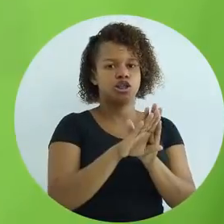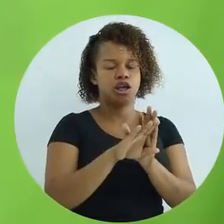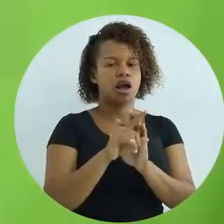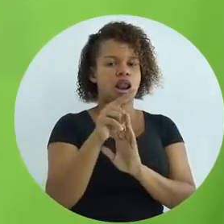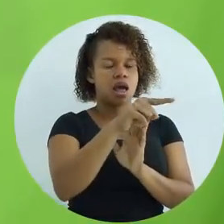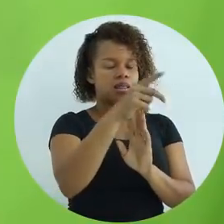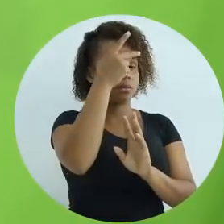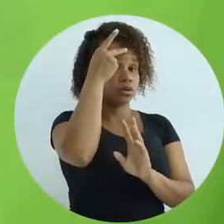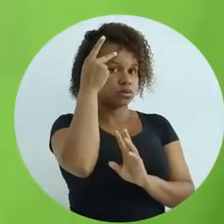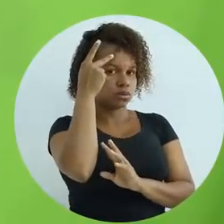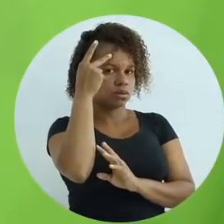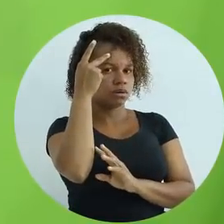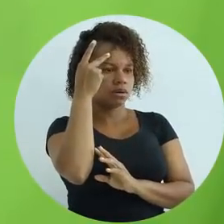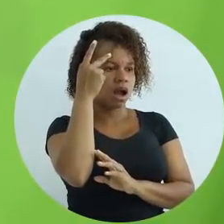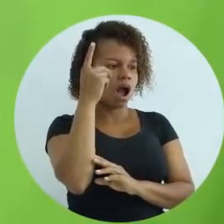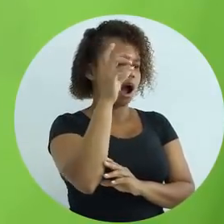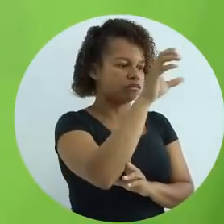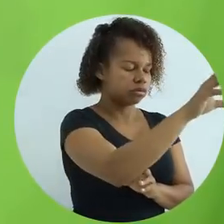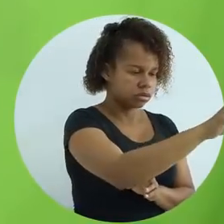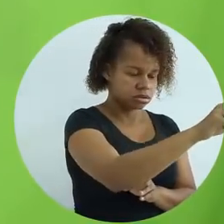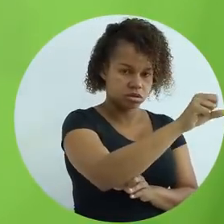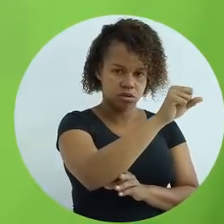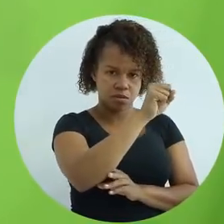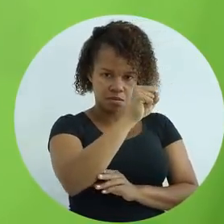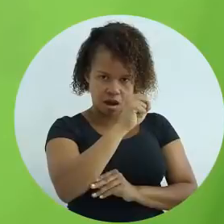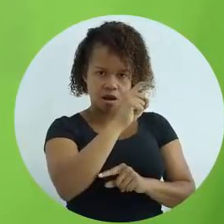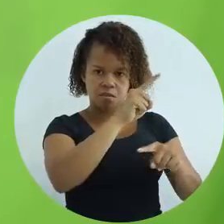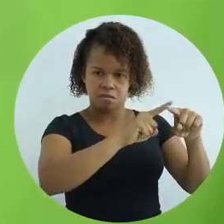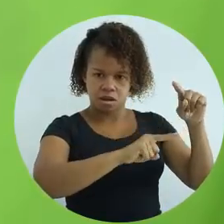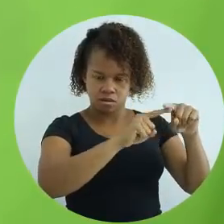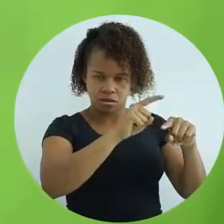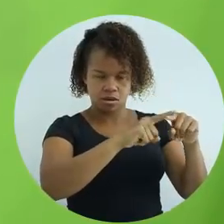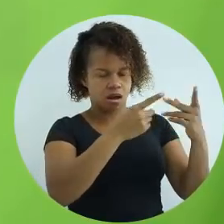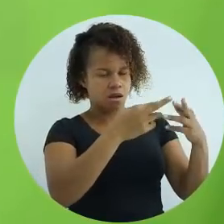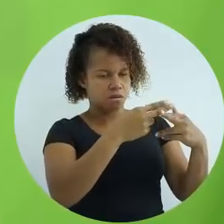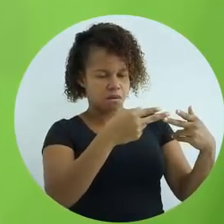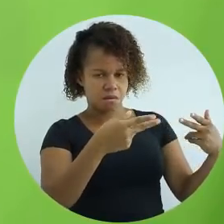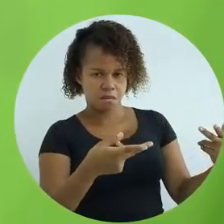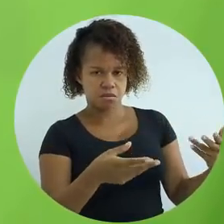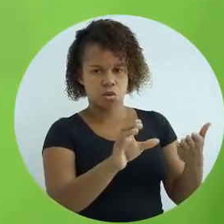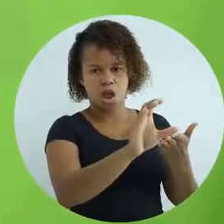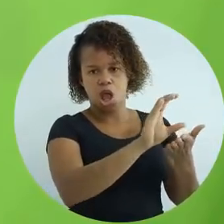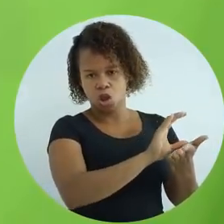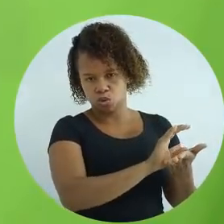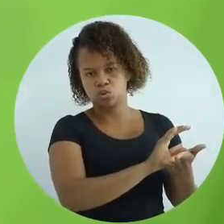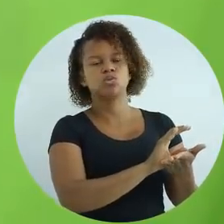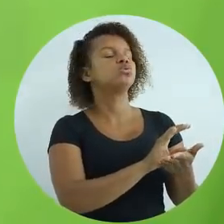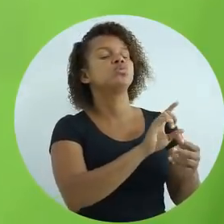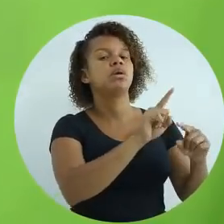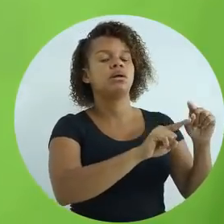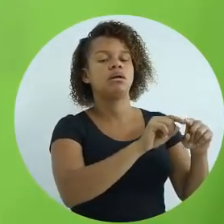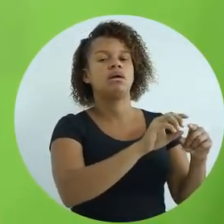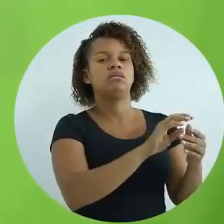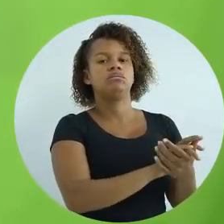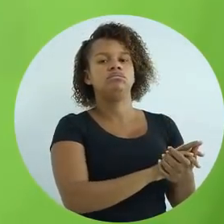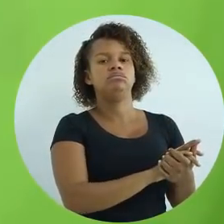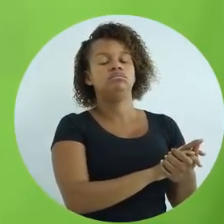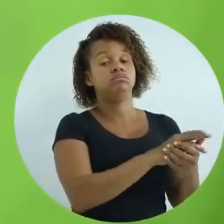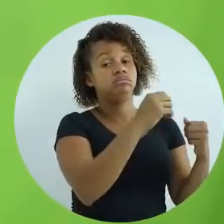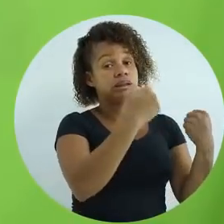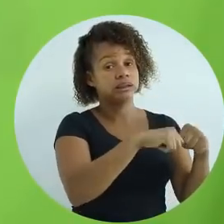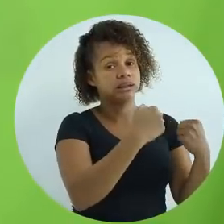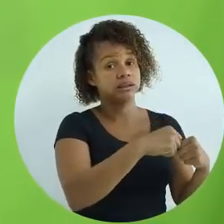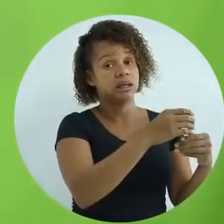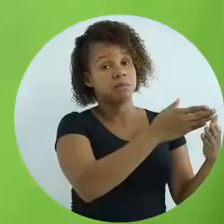no fornecedor, o fornecedor pega uma matéria-prima ou um recurso ou qualquer insumo material